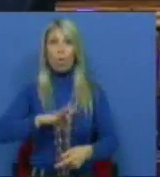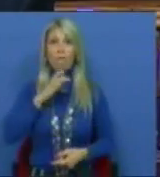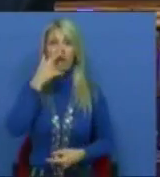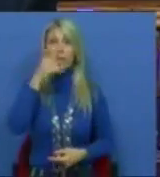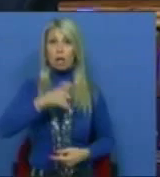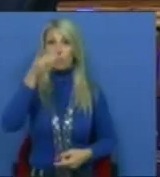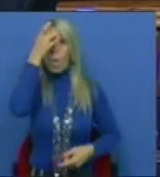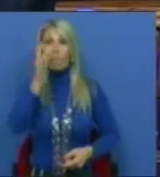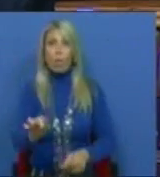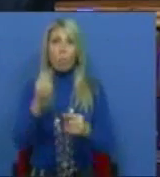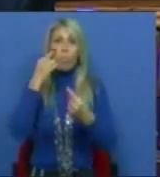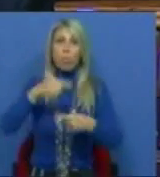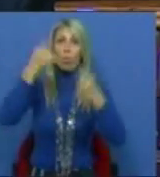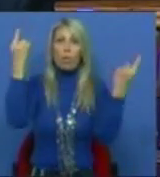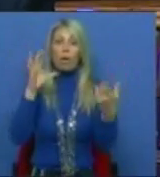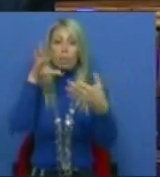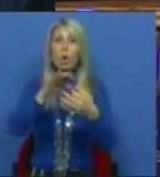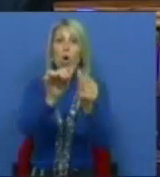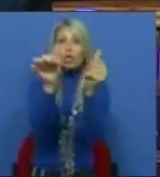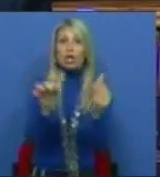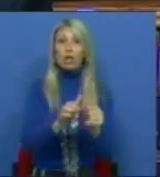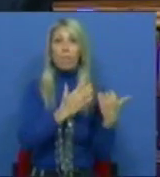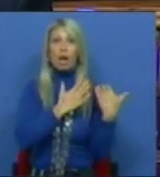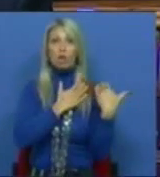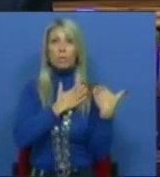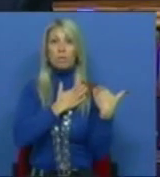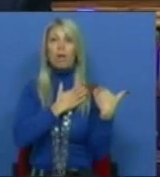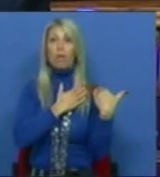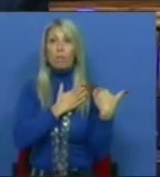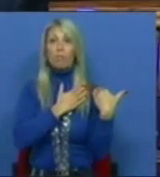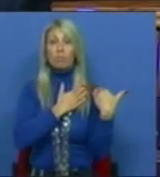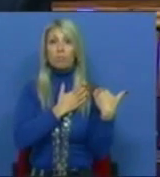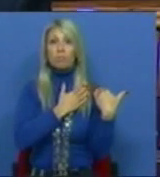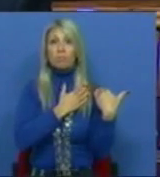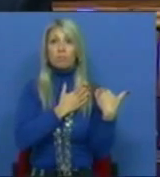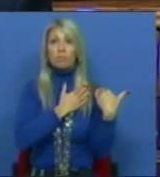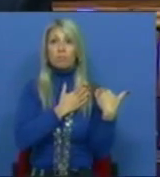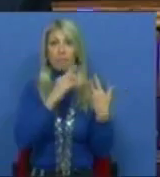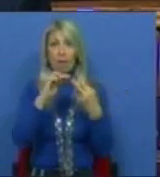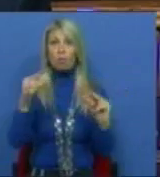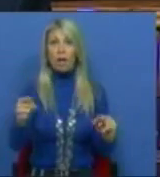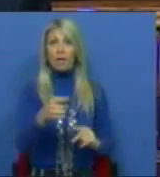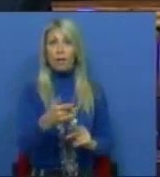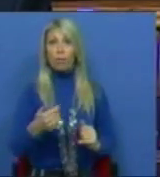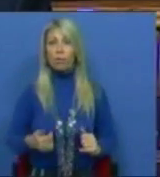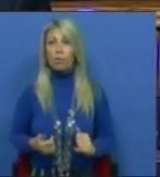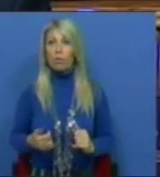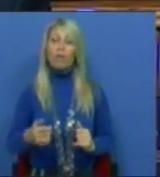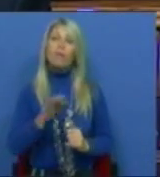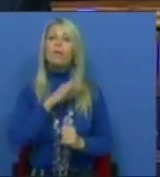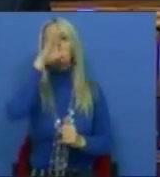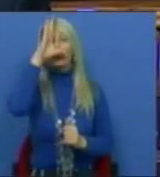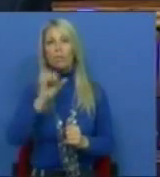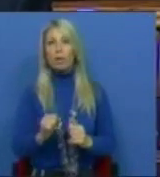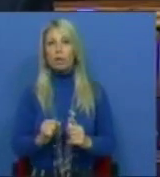cidadãos, da opinião pública, no sistema de responsabilidade e de responsabilização autárquico? Sr.